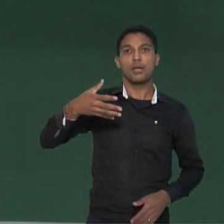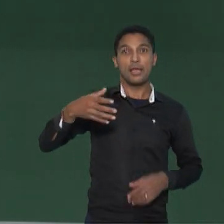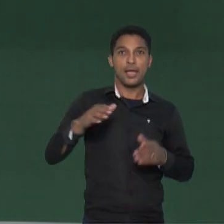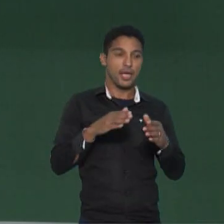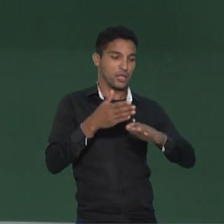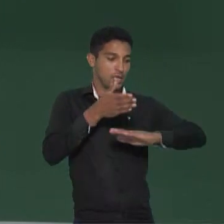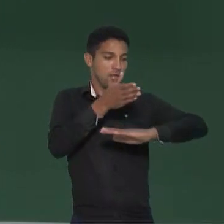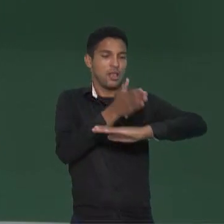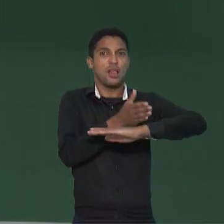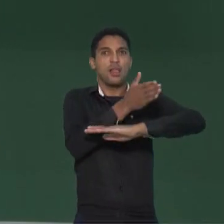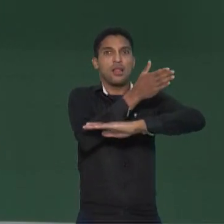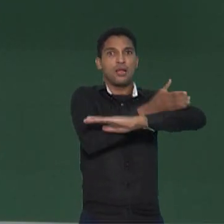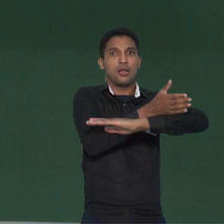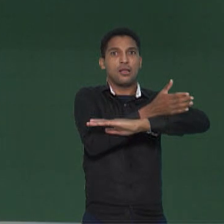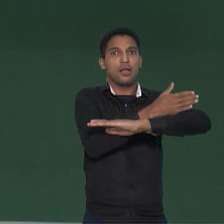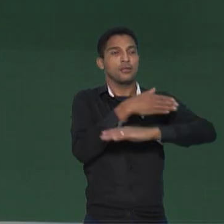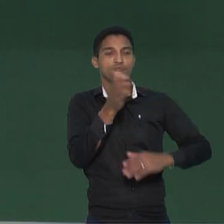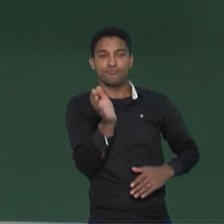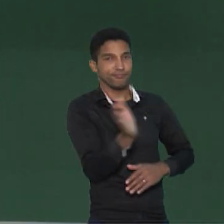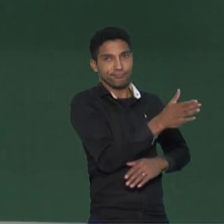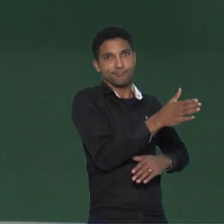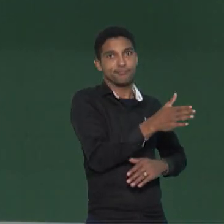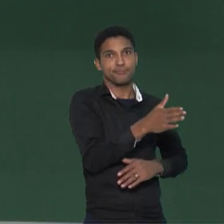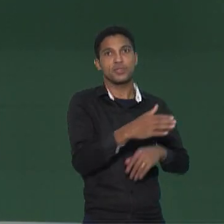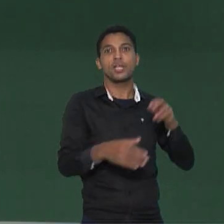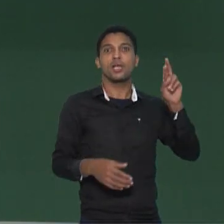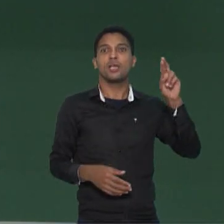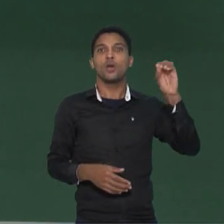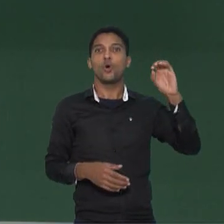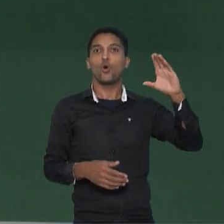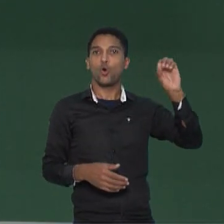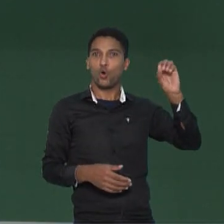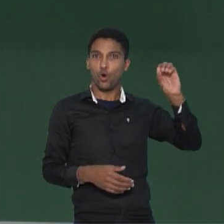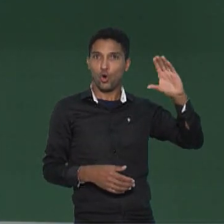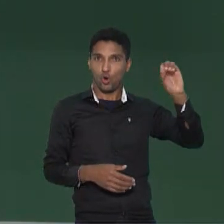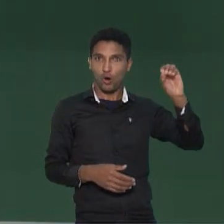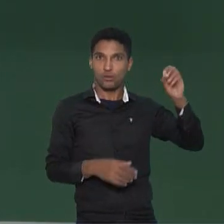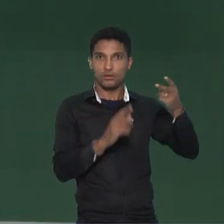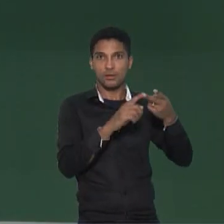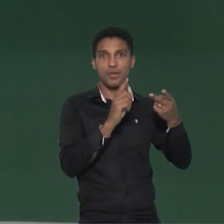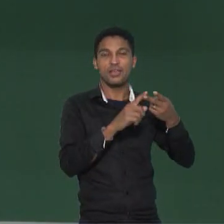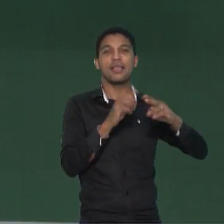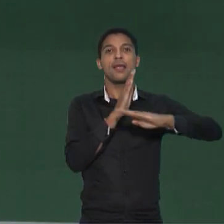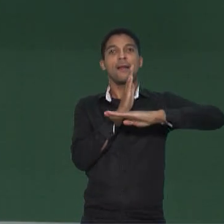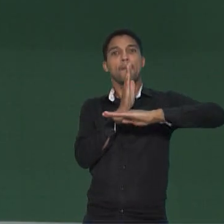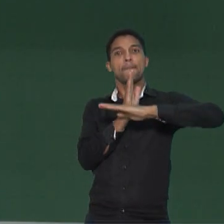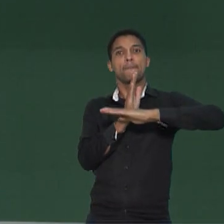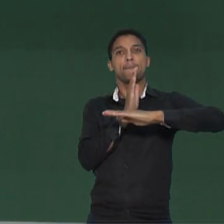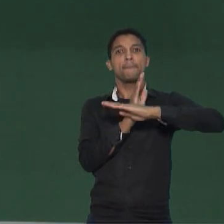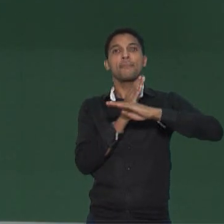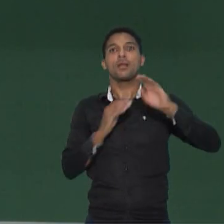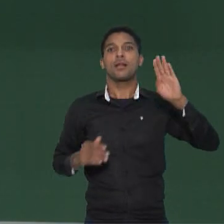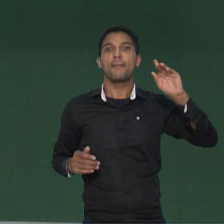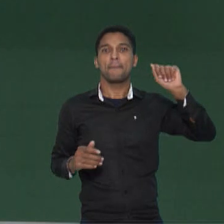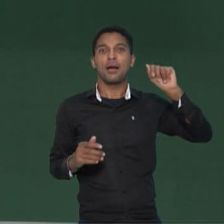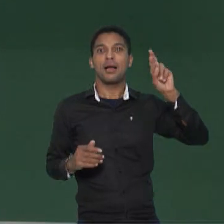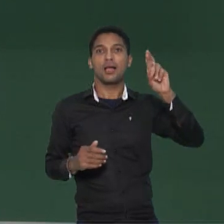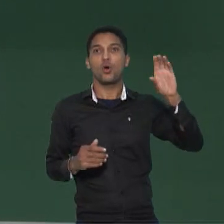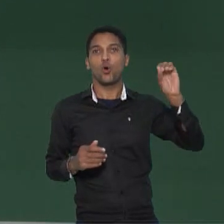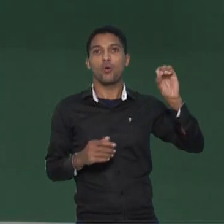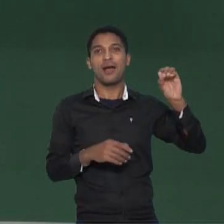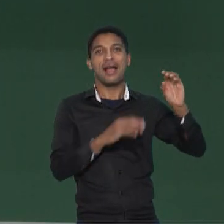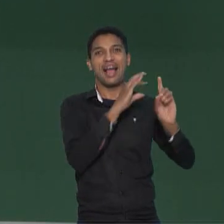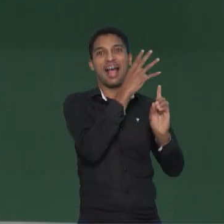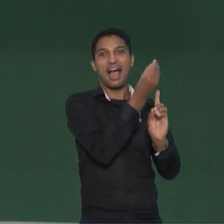e o barroco, né, não vão deixar, principalmente o Davi, ele viu algumas exposições, viu